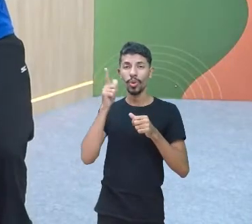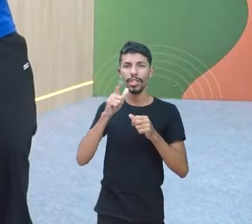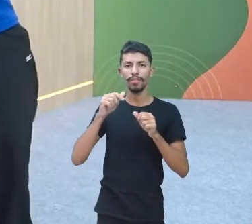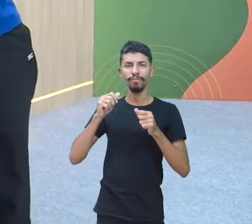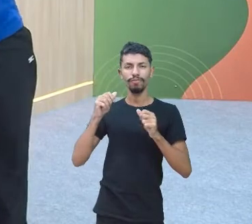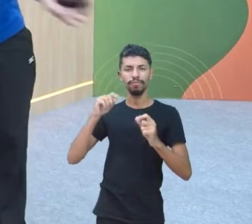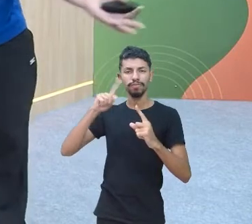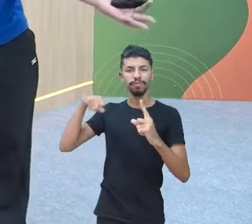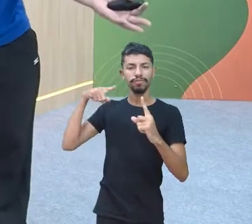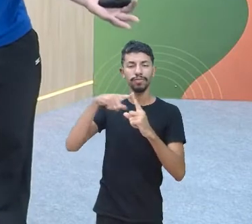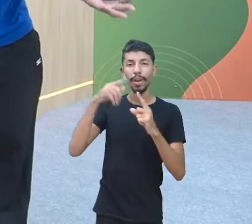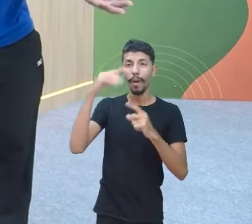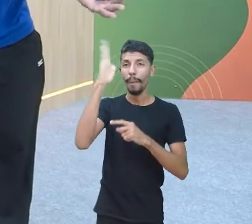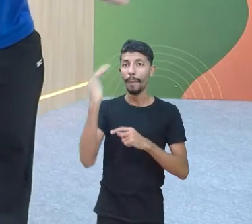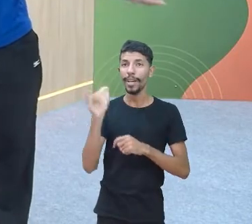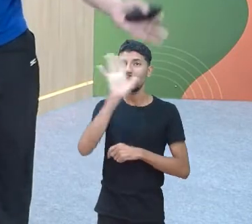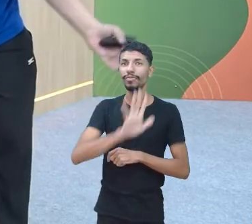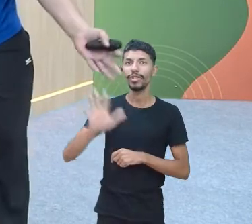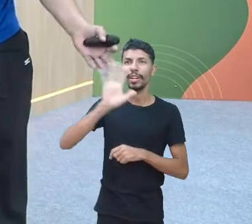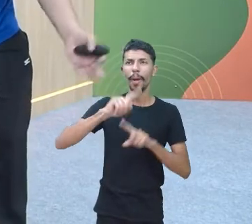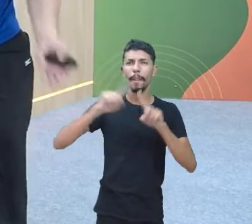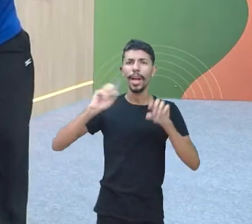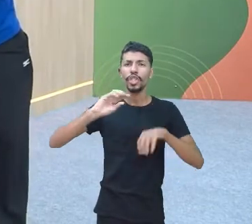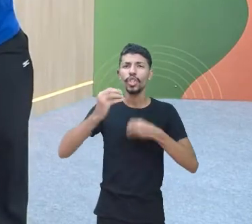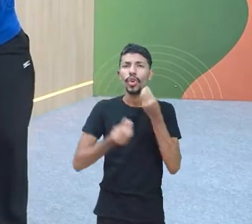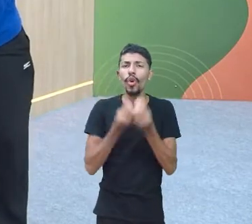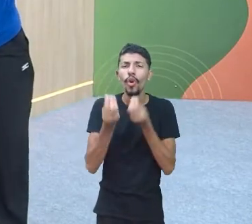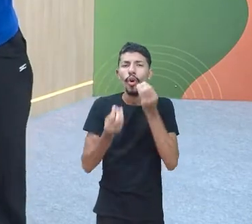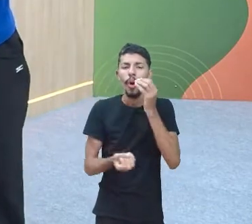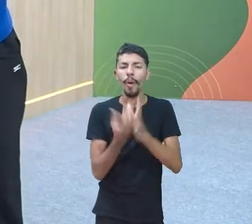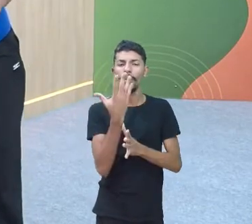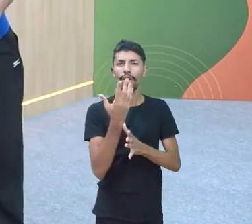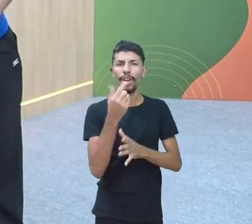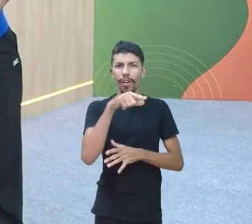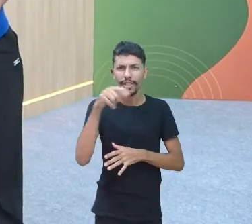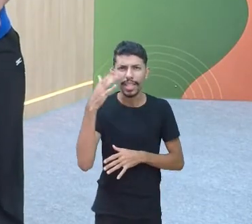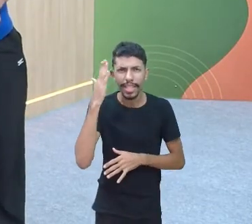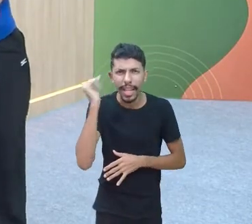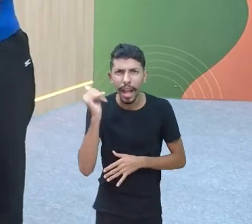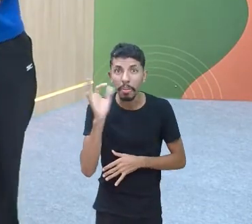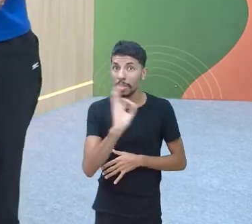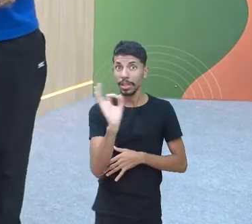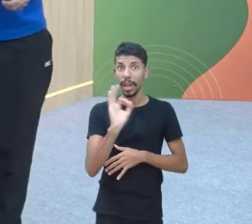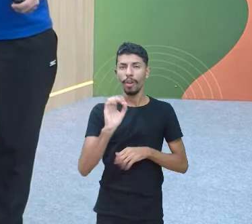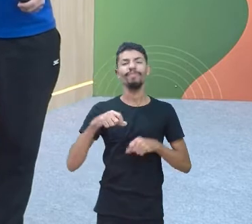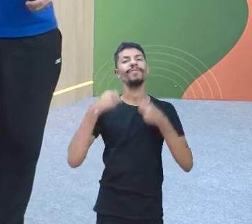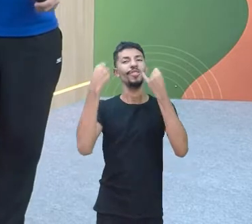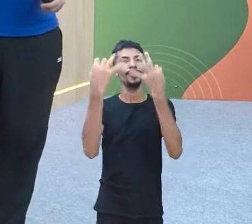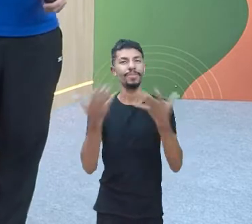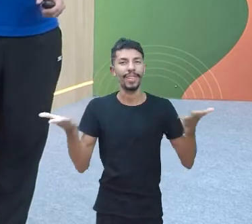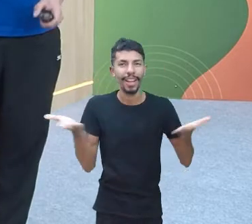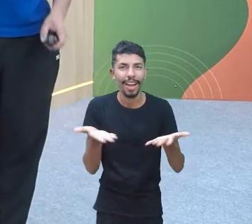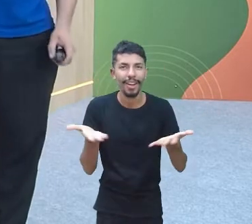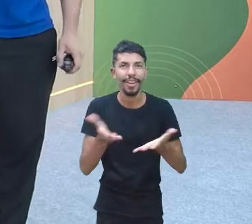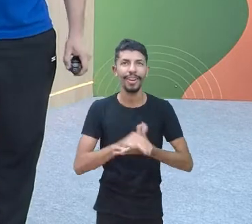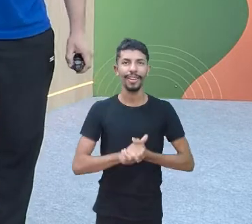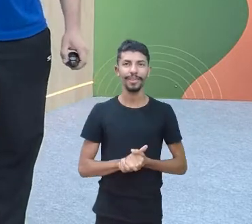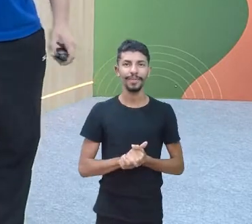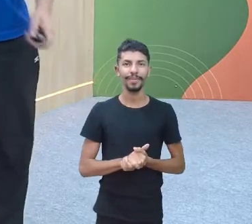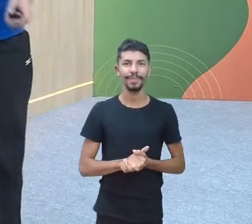ele se torna o que é hoje? Não sabe não? Então vem comigo que eu te conto agora.